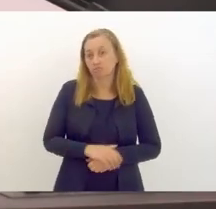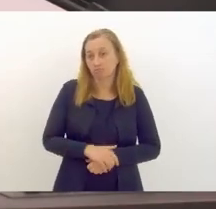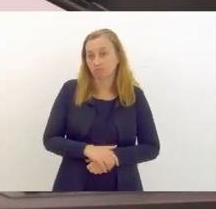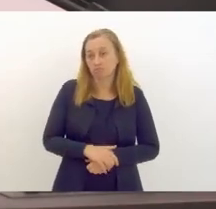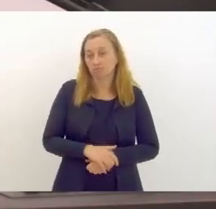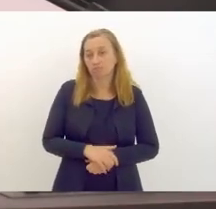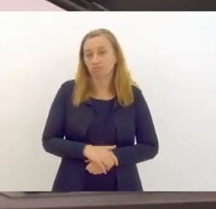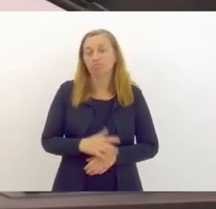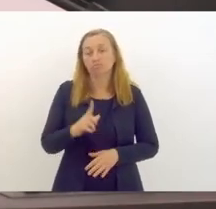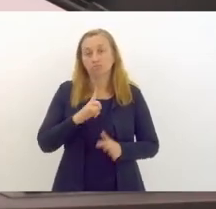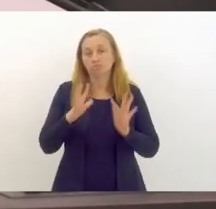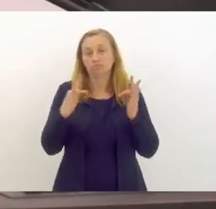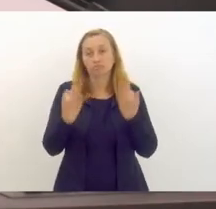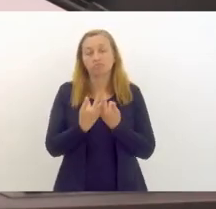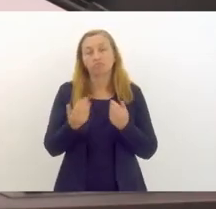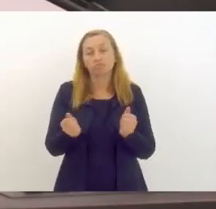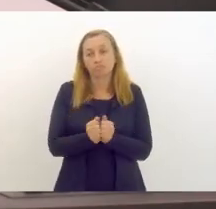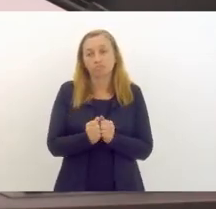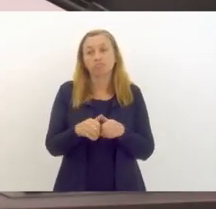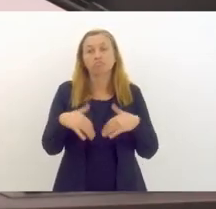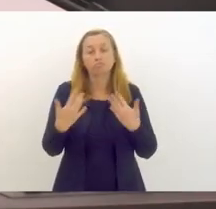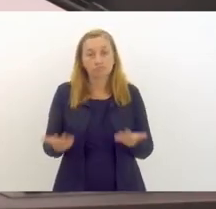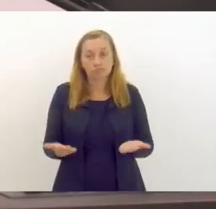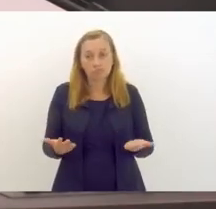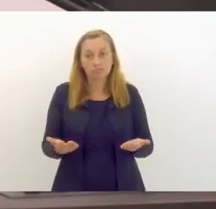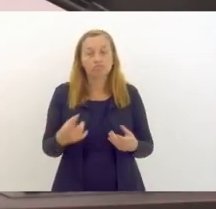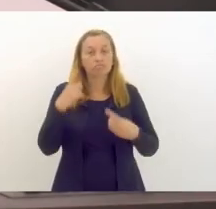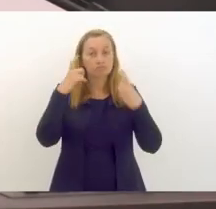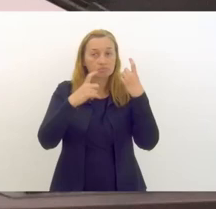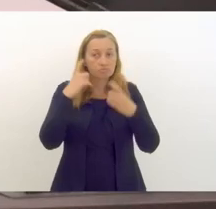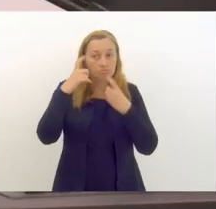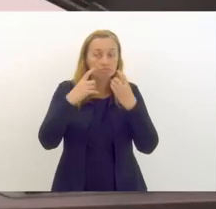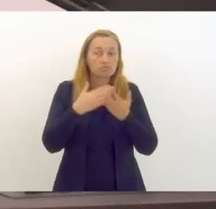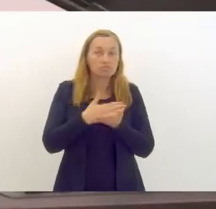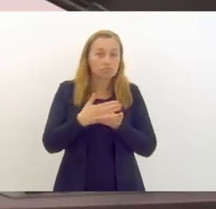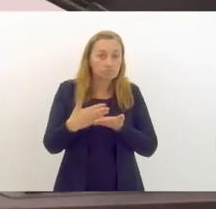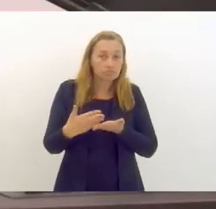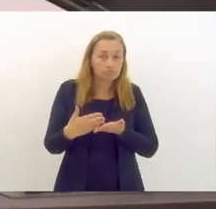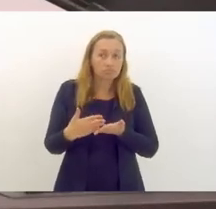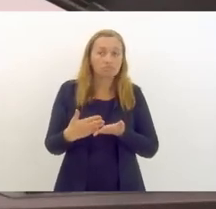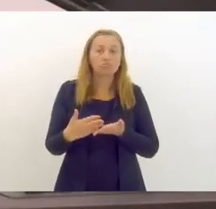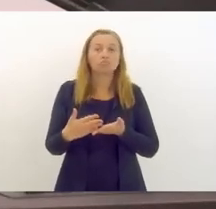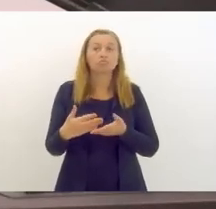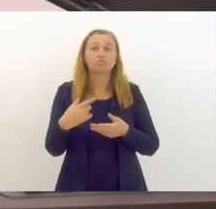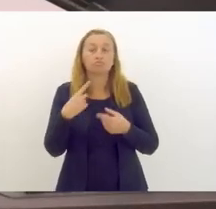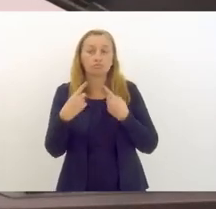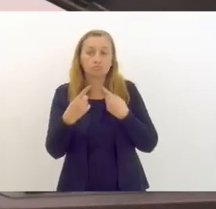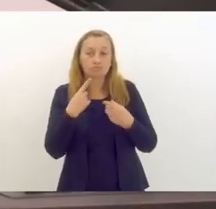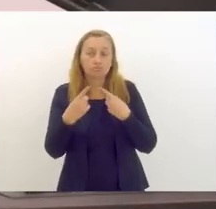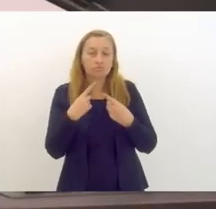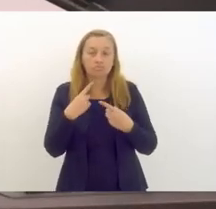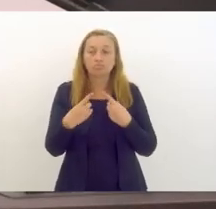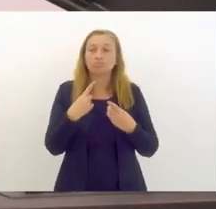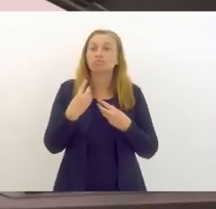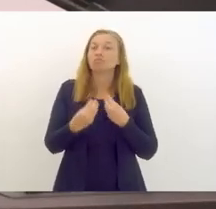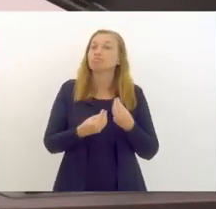ela traz uma família junto. Então, essas preocupações começam a ser discutidas. De que